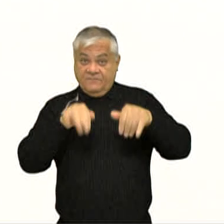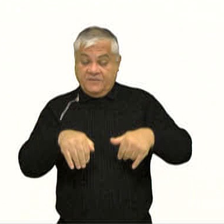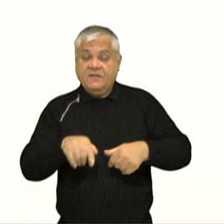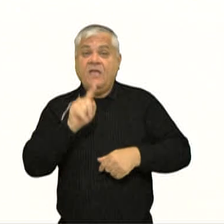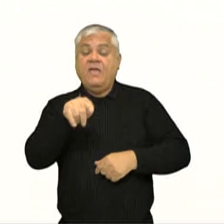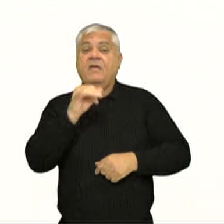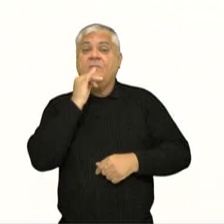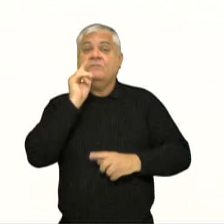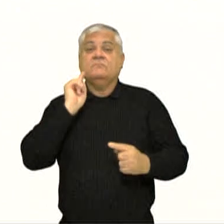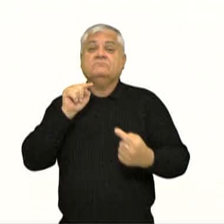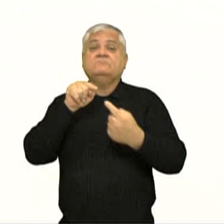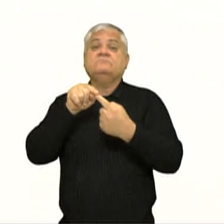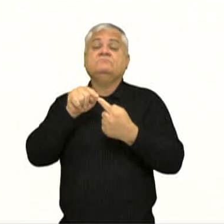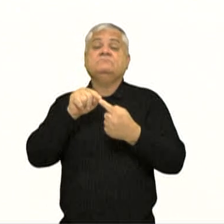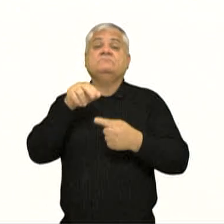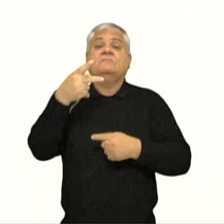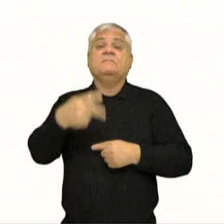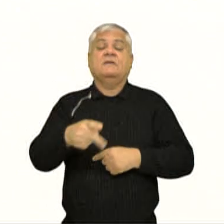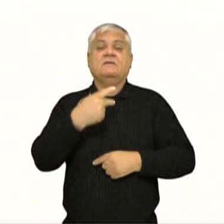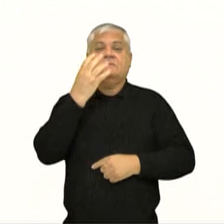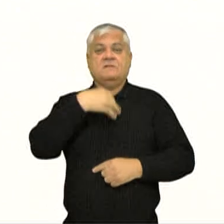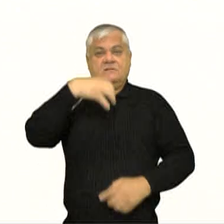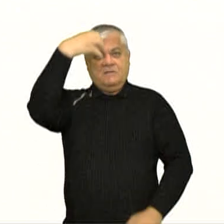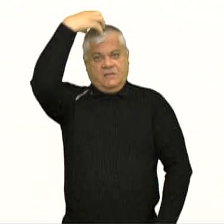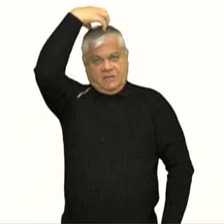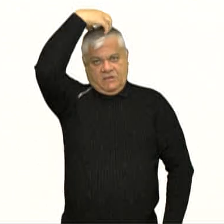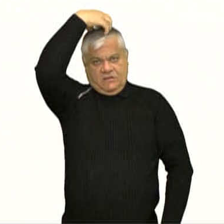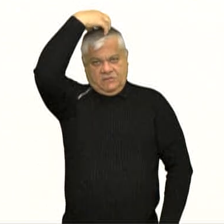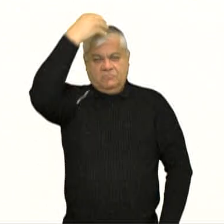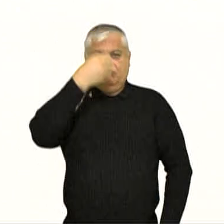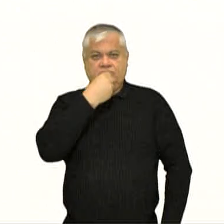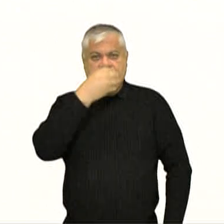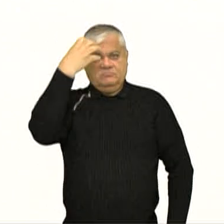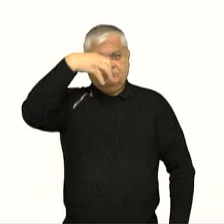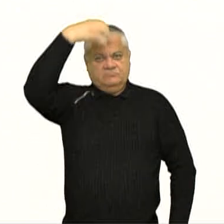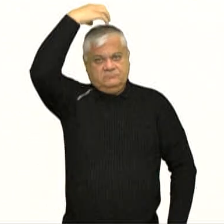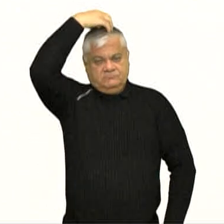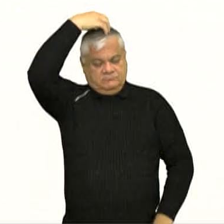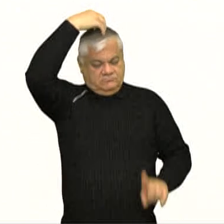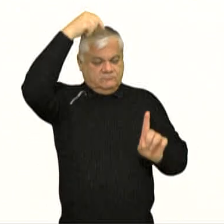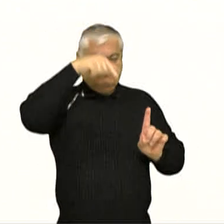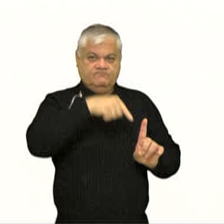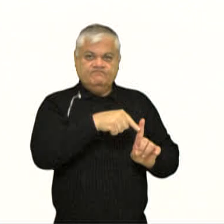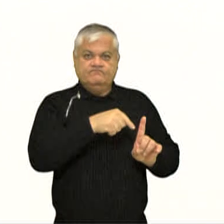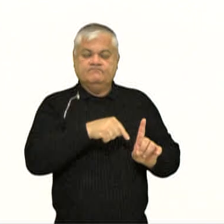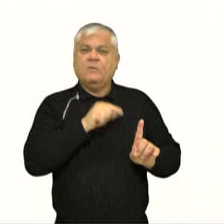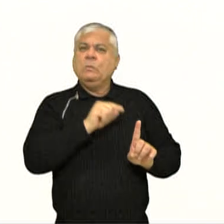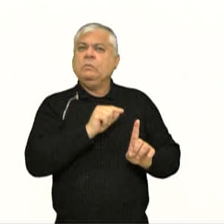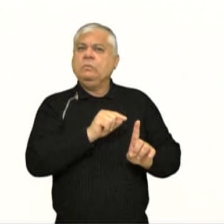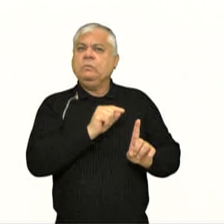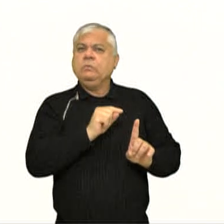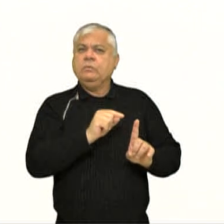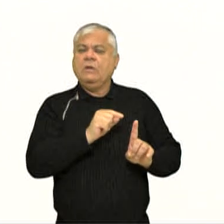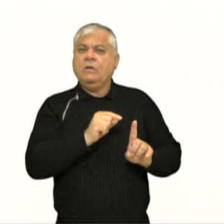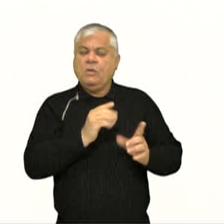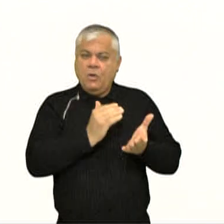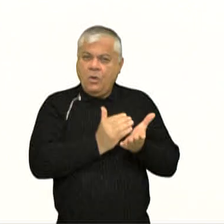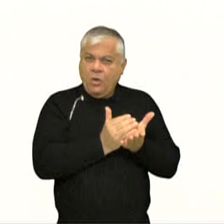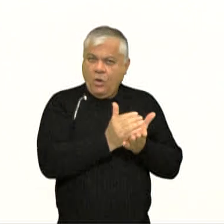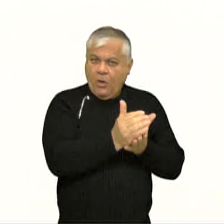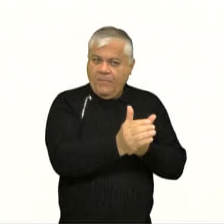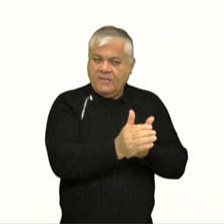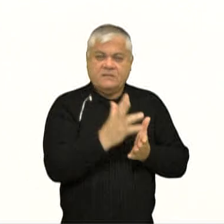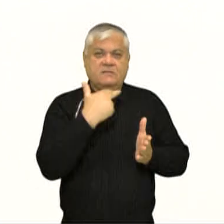é a função desempenhada pelo rei. Por quê? No início da partida e no meio da partida, você